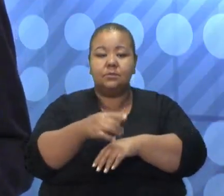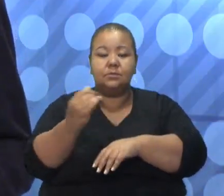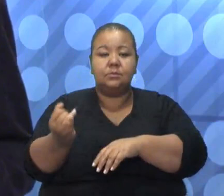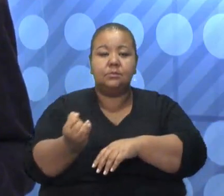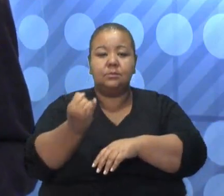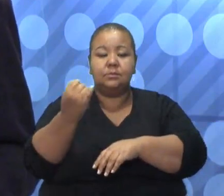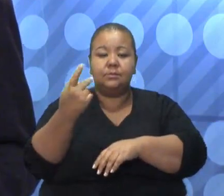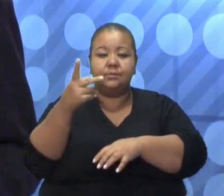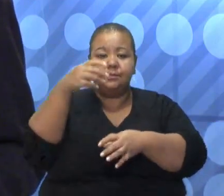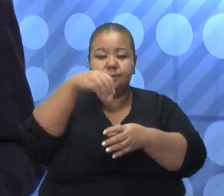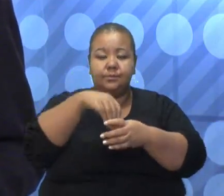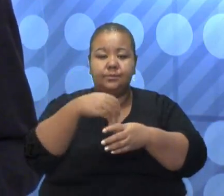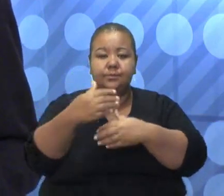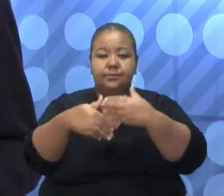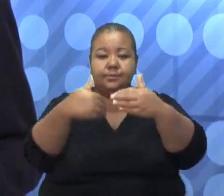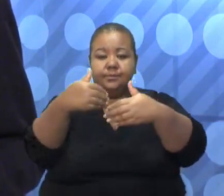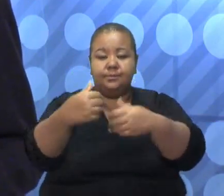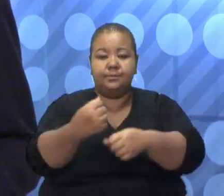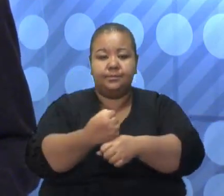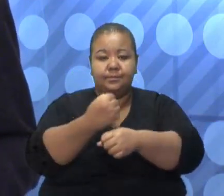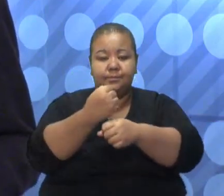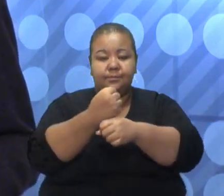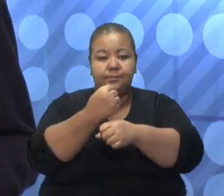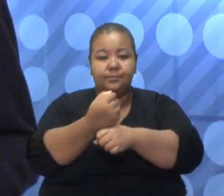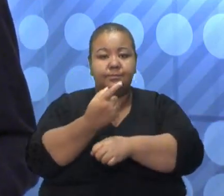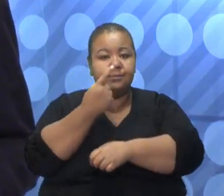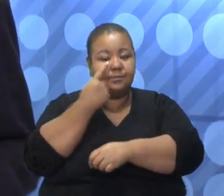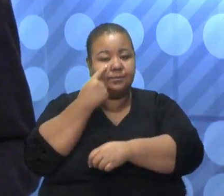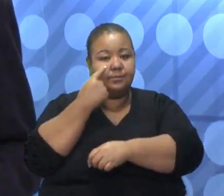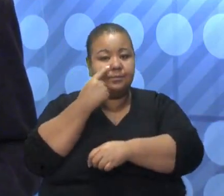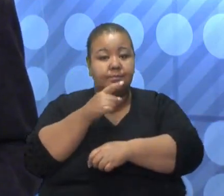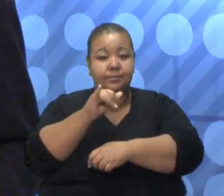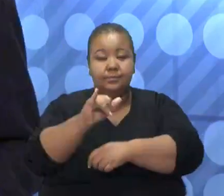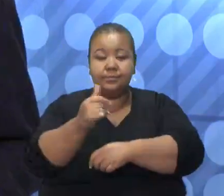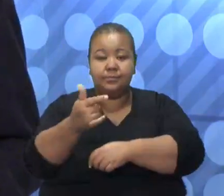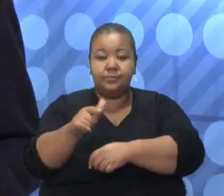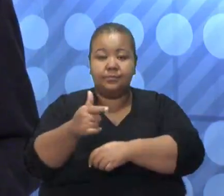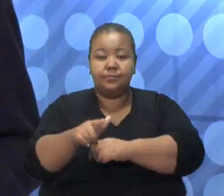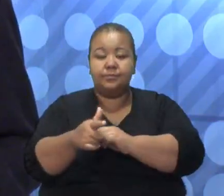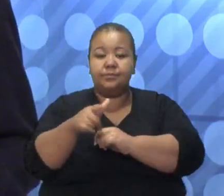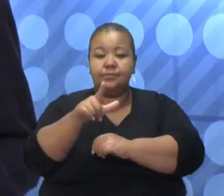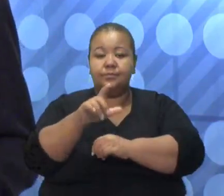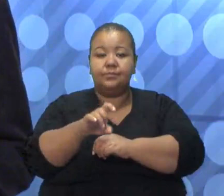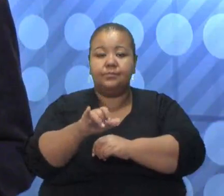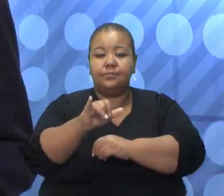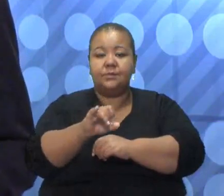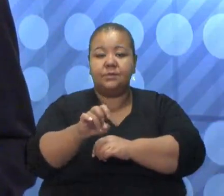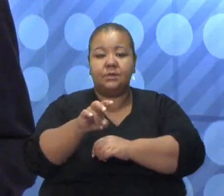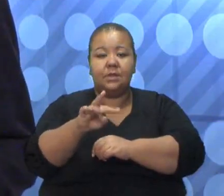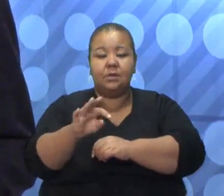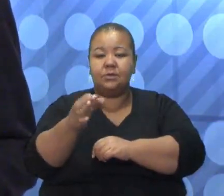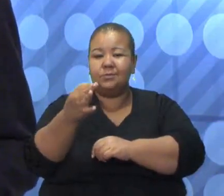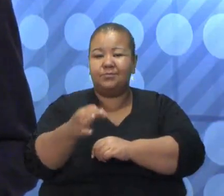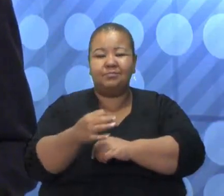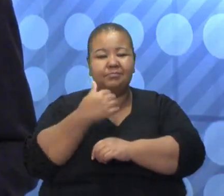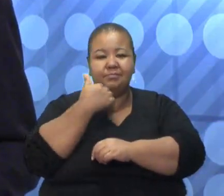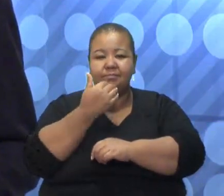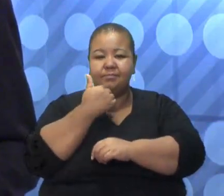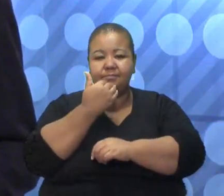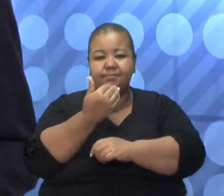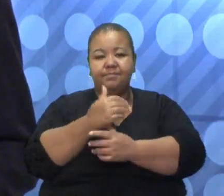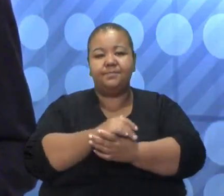dele, né, dentro do processo produtivo. Repare que, se eu não tiver um layout adequado, isso não vai funcionar